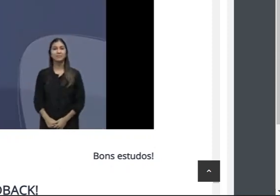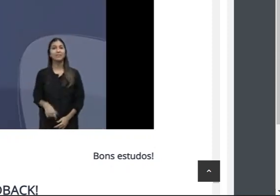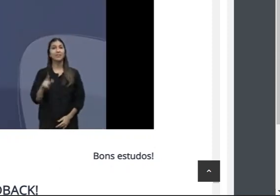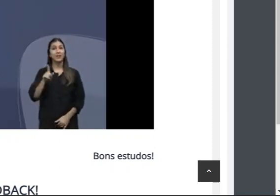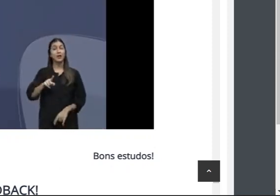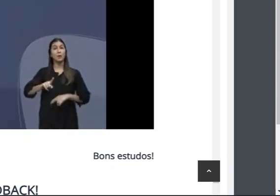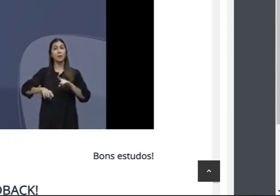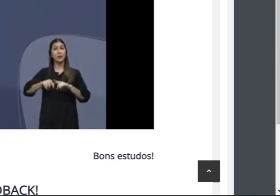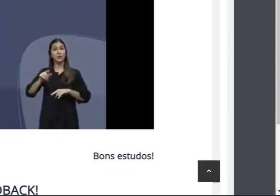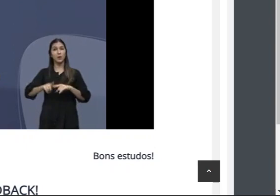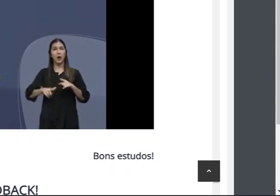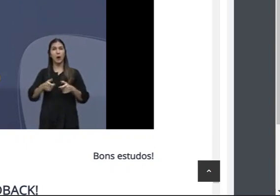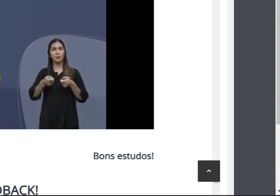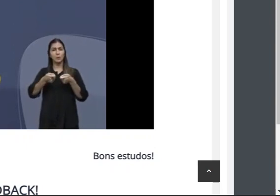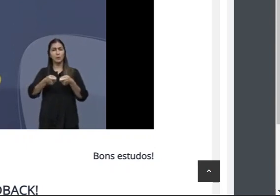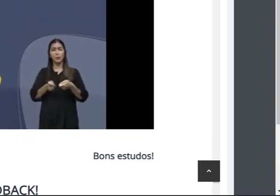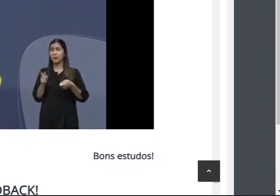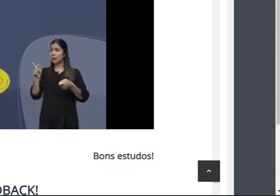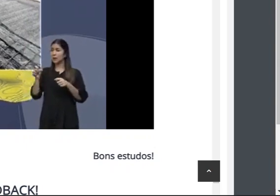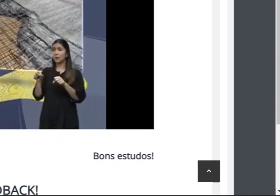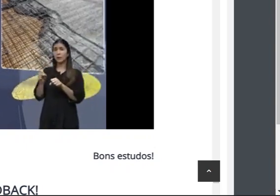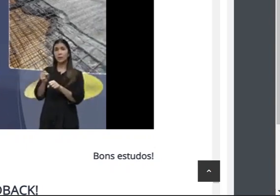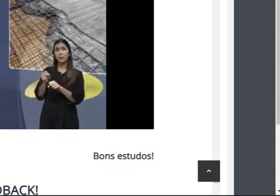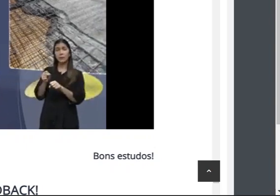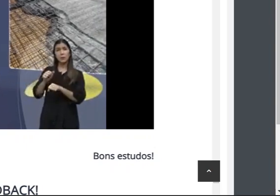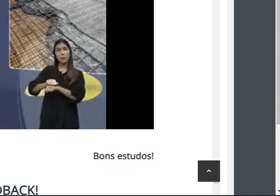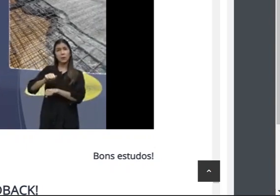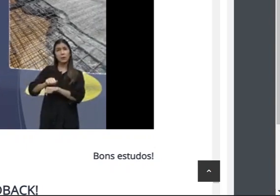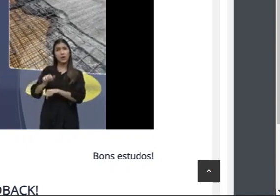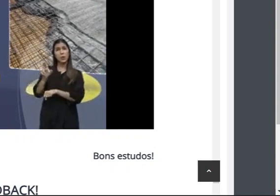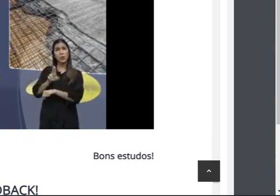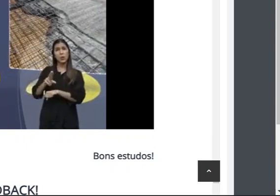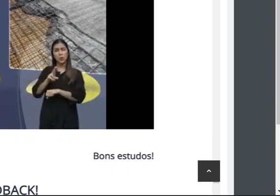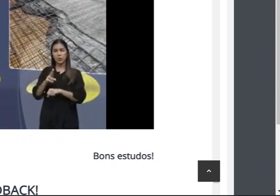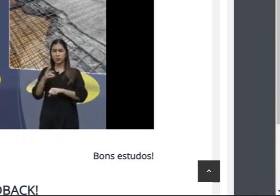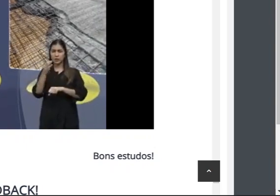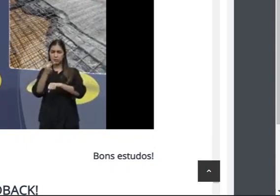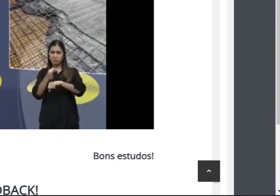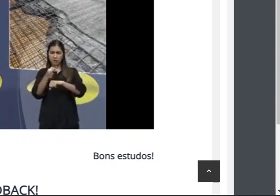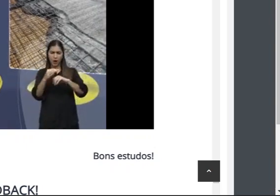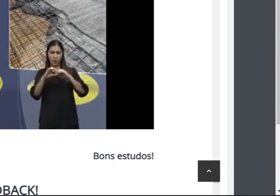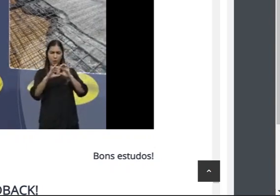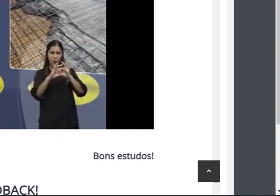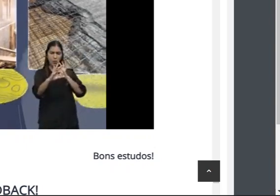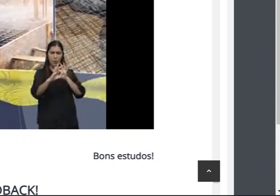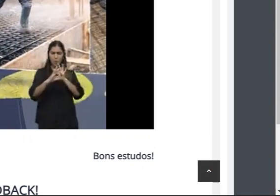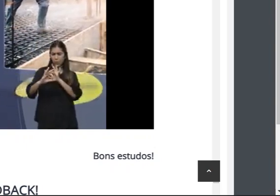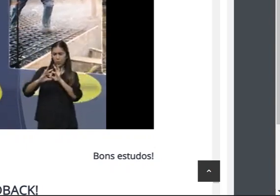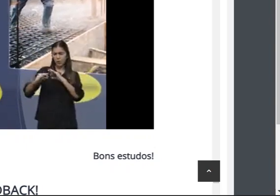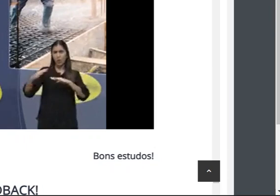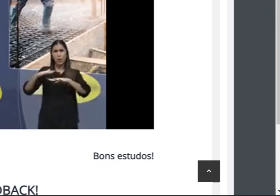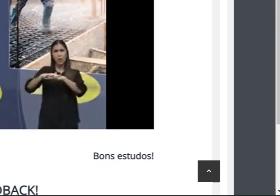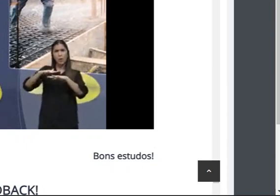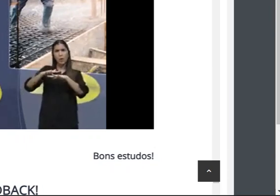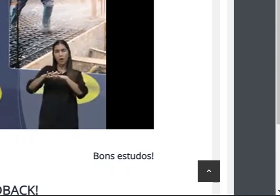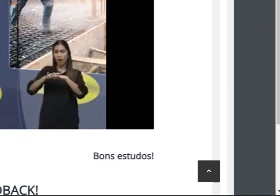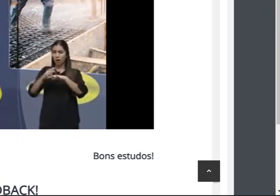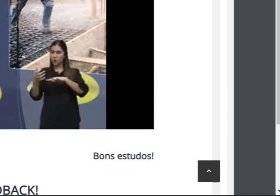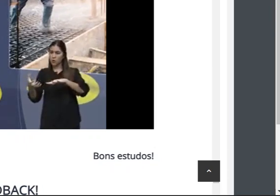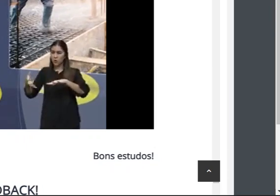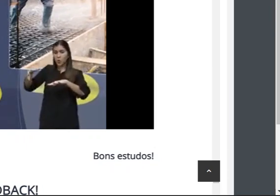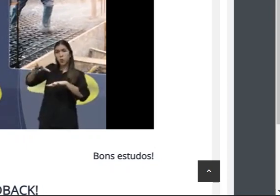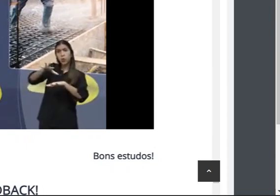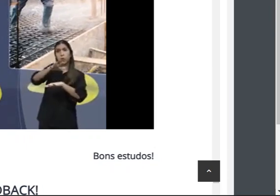Considerado um material compósito, o concreto armado consiste no uso de barras de aço na mistura do concreto. Essa combinação